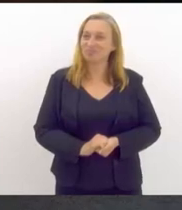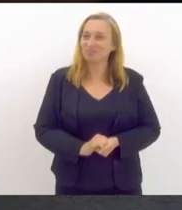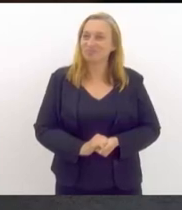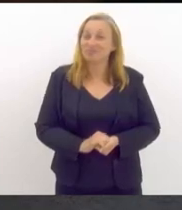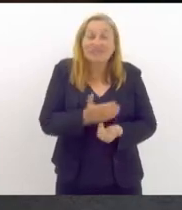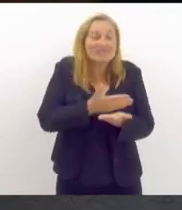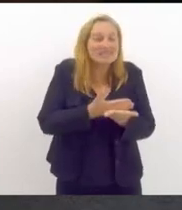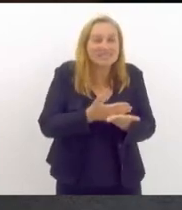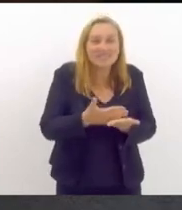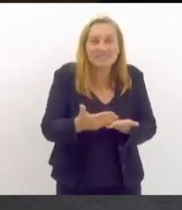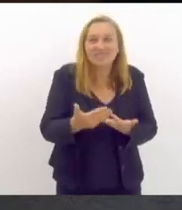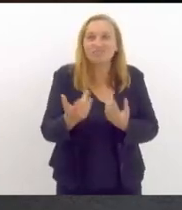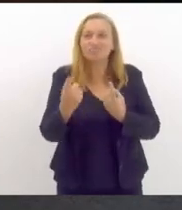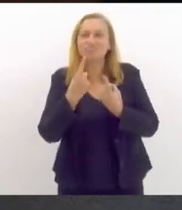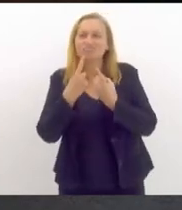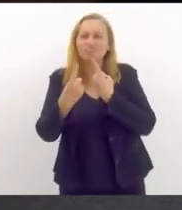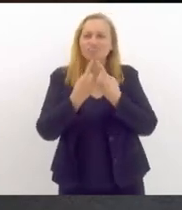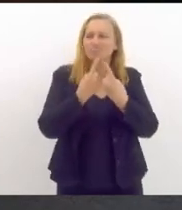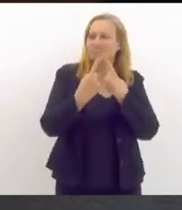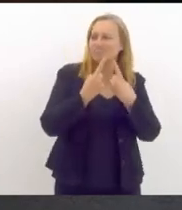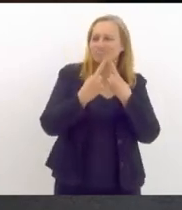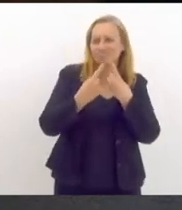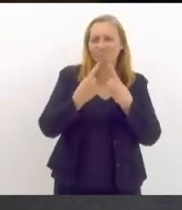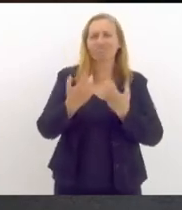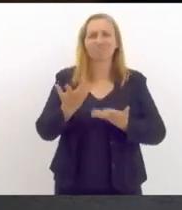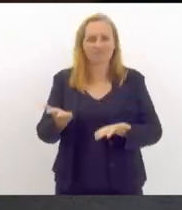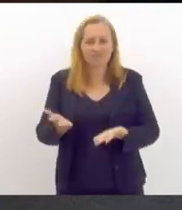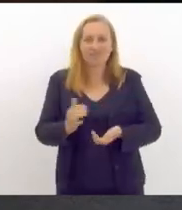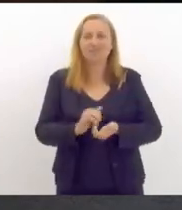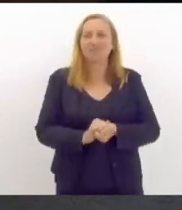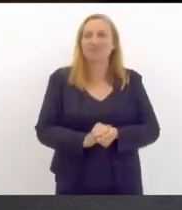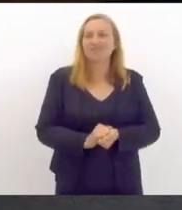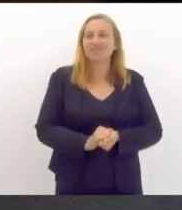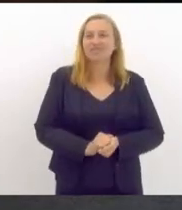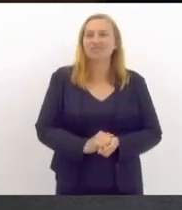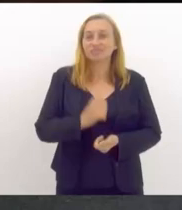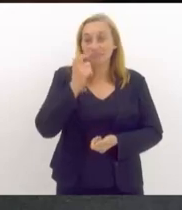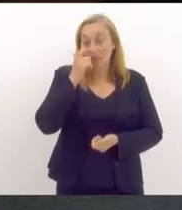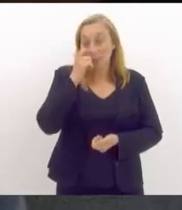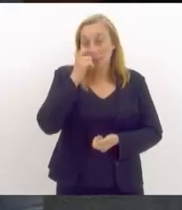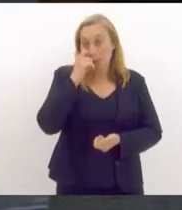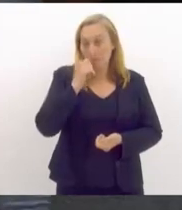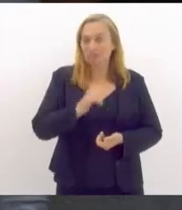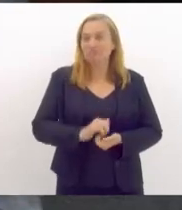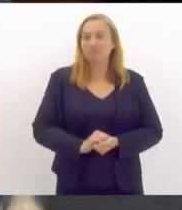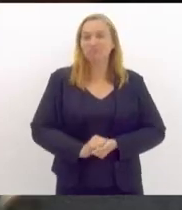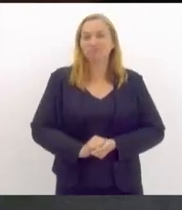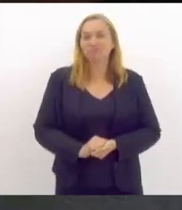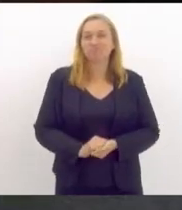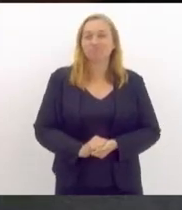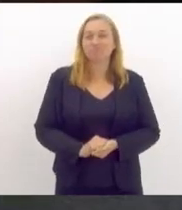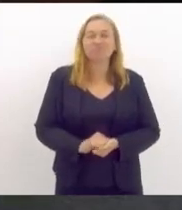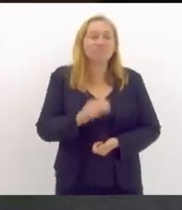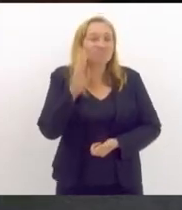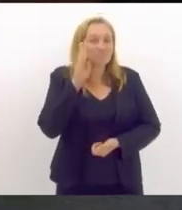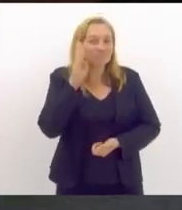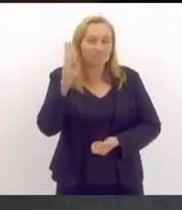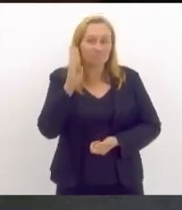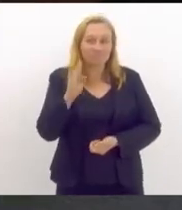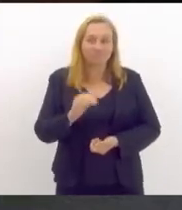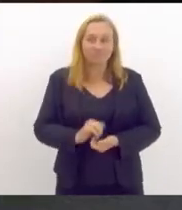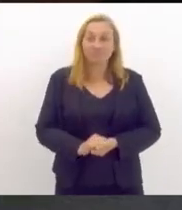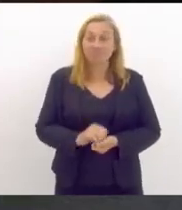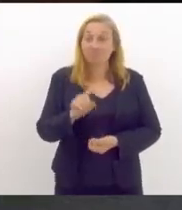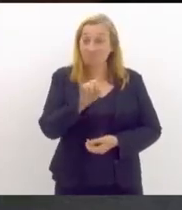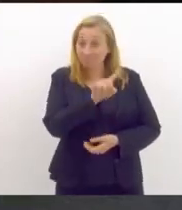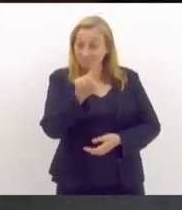iniciando as discussões no nessa legislatura é fundamental que você que